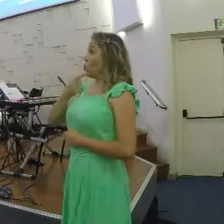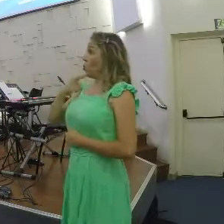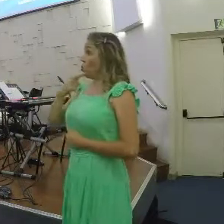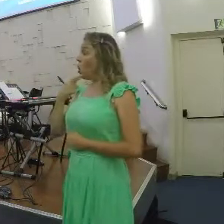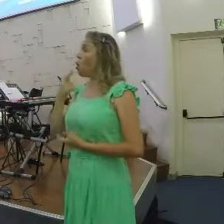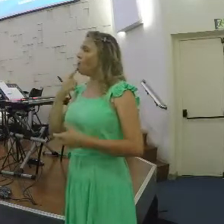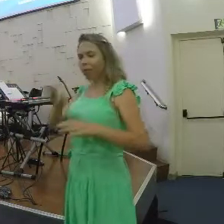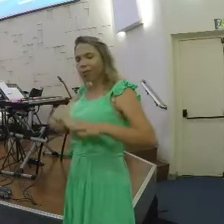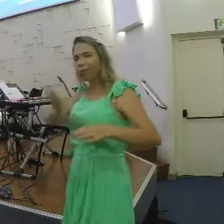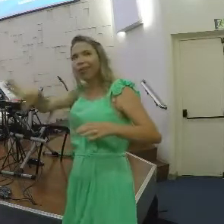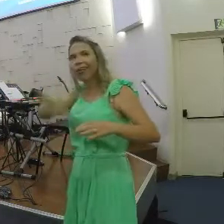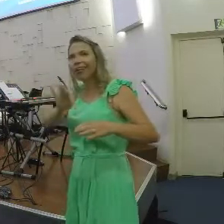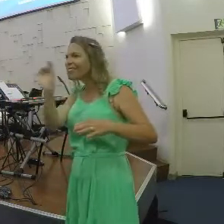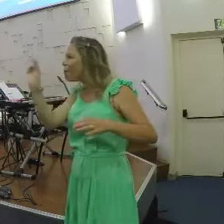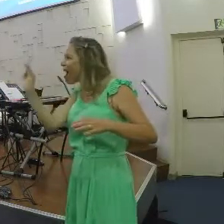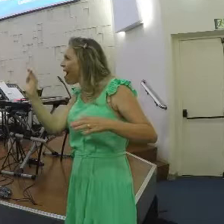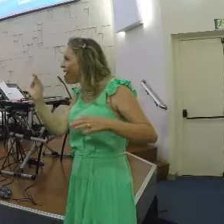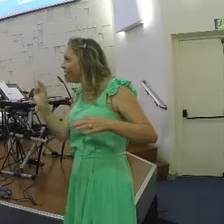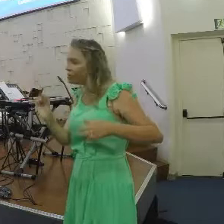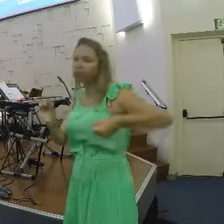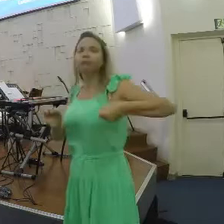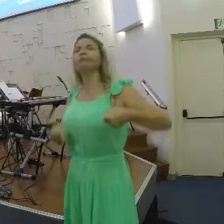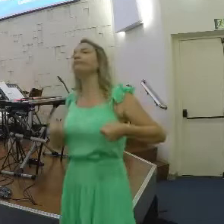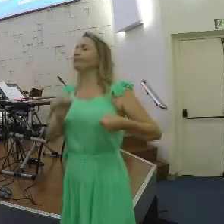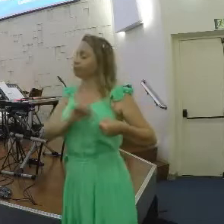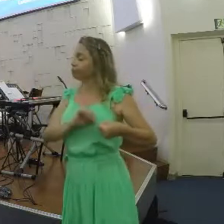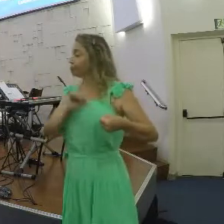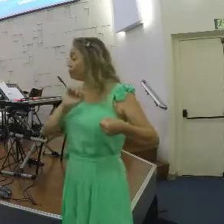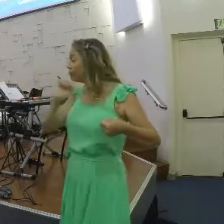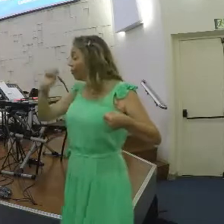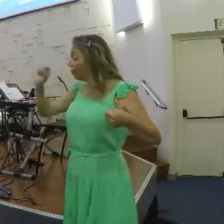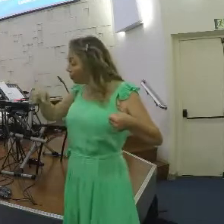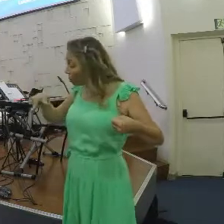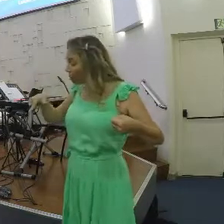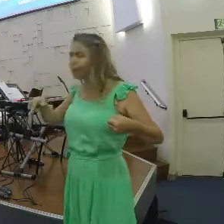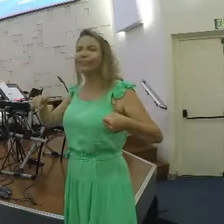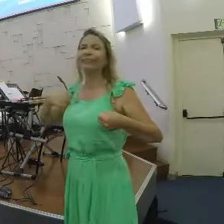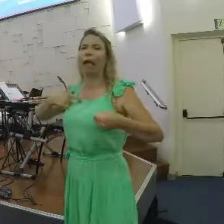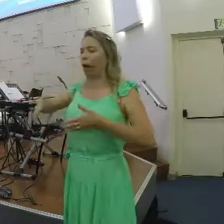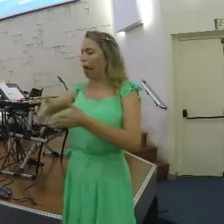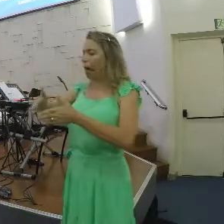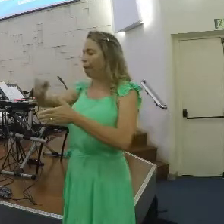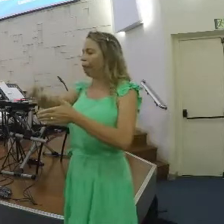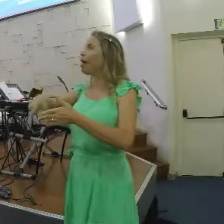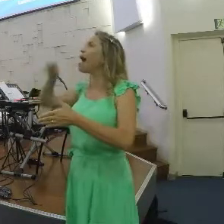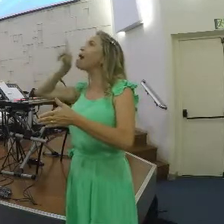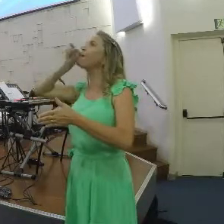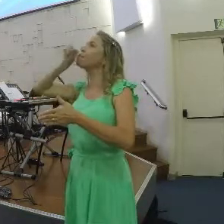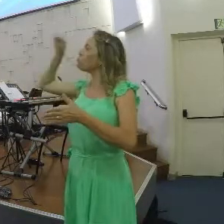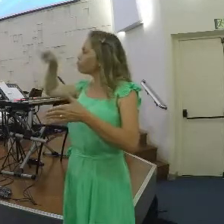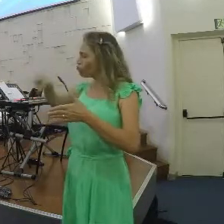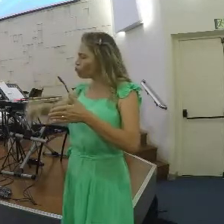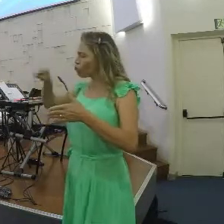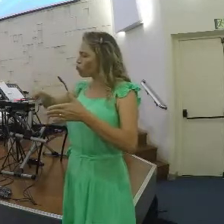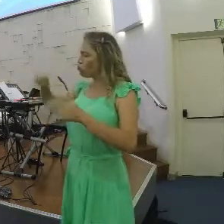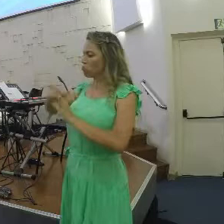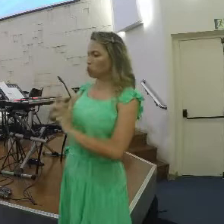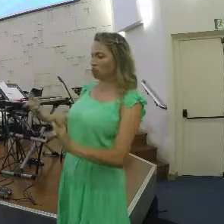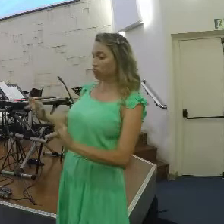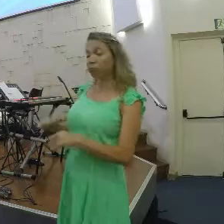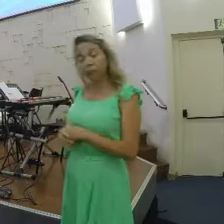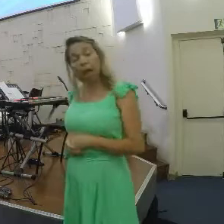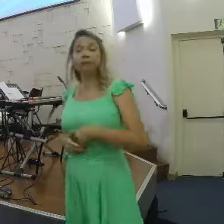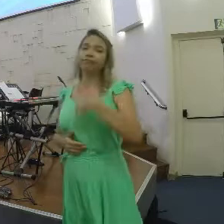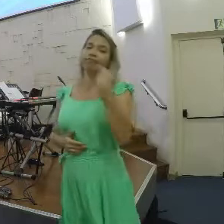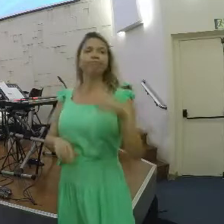semear, uma parte caiu à beira do caminho, foi pisada, e as aves do céu a comeram. Outra